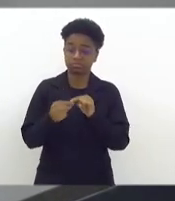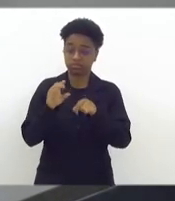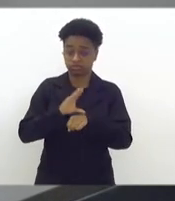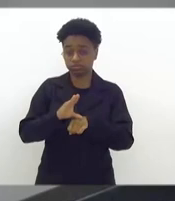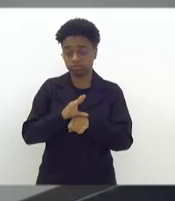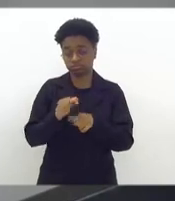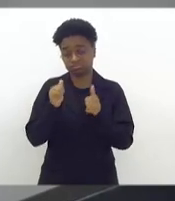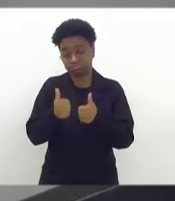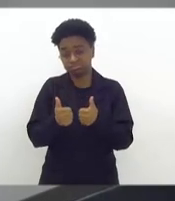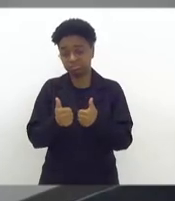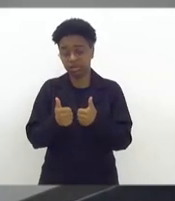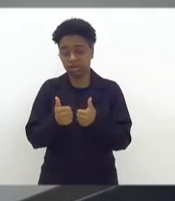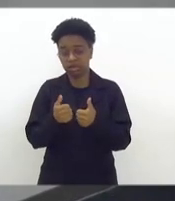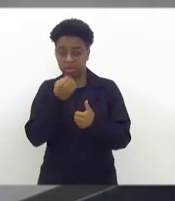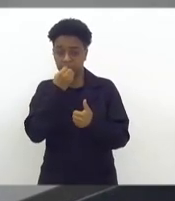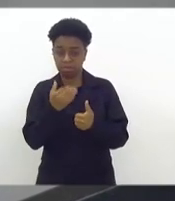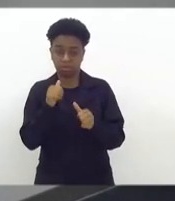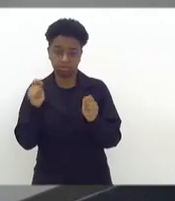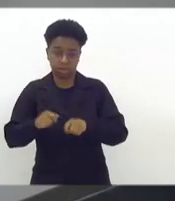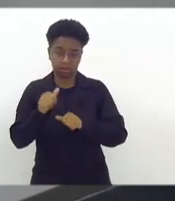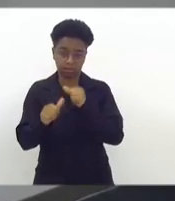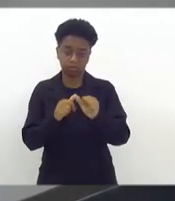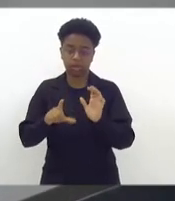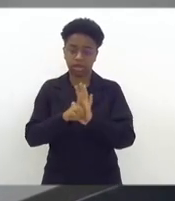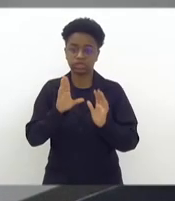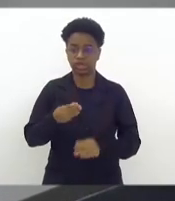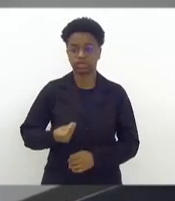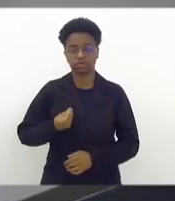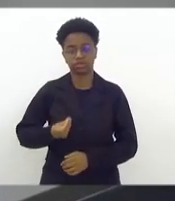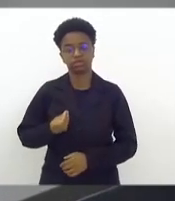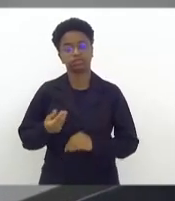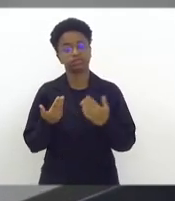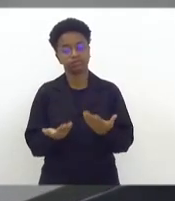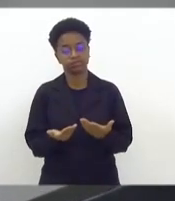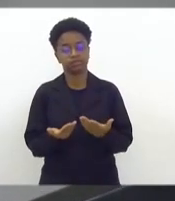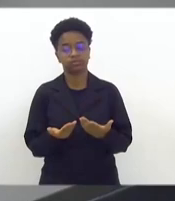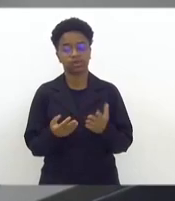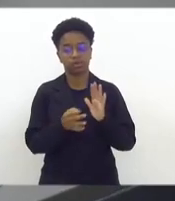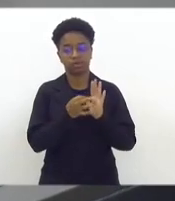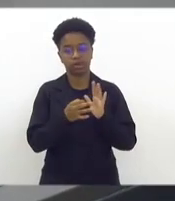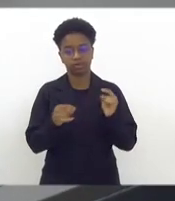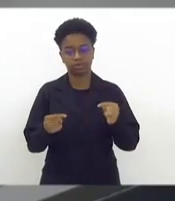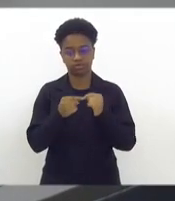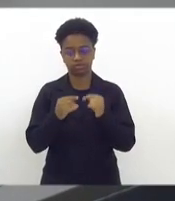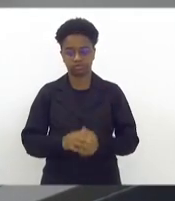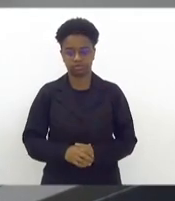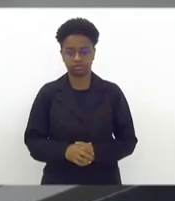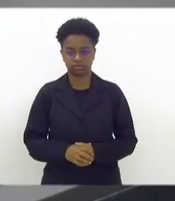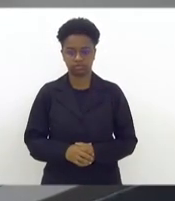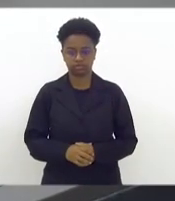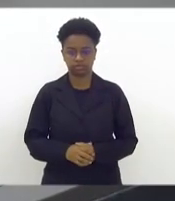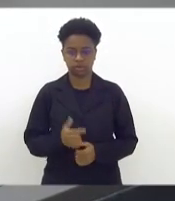a apresentação de alteração de uma lei já existente por um deputado estadual. Sim. E nesse sentido que foi o parecer. Posso